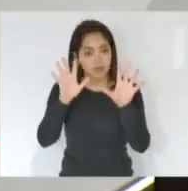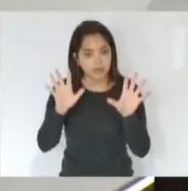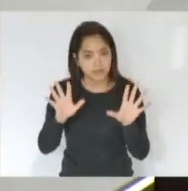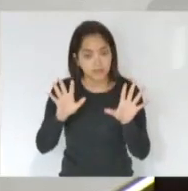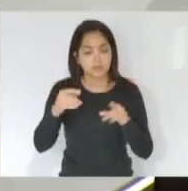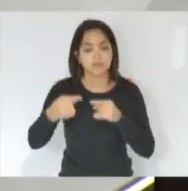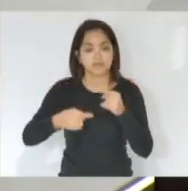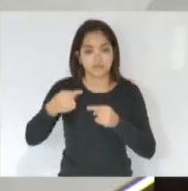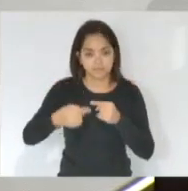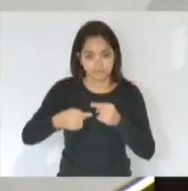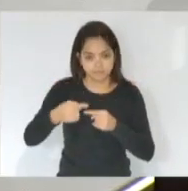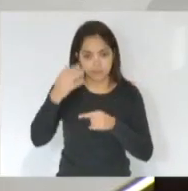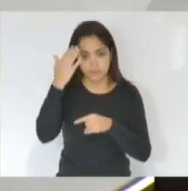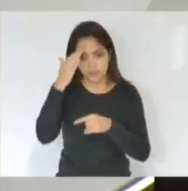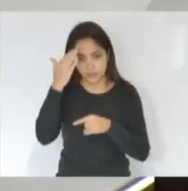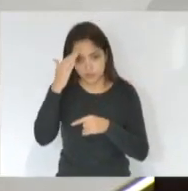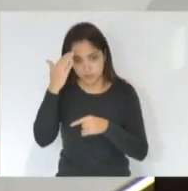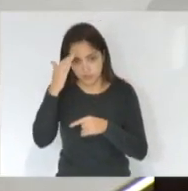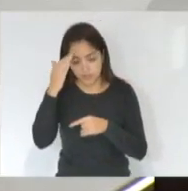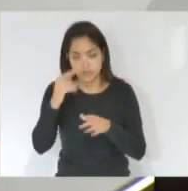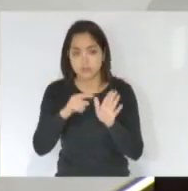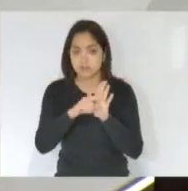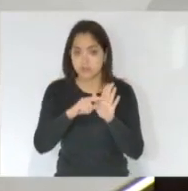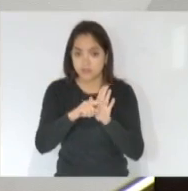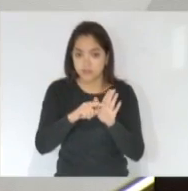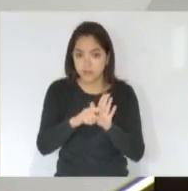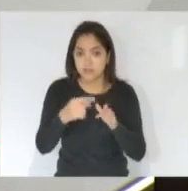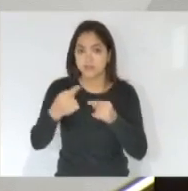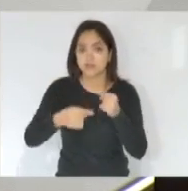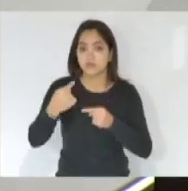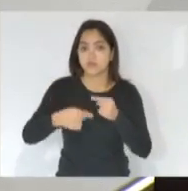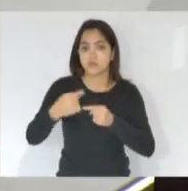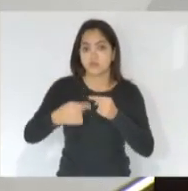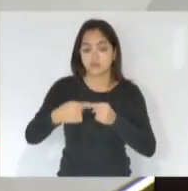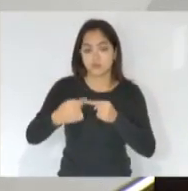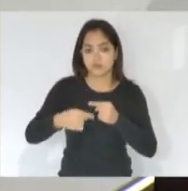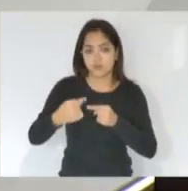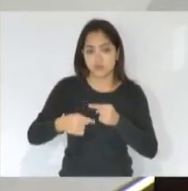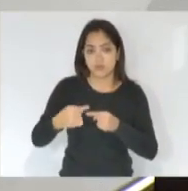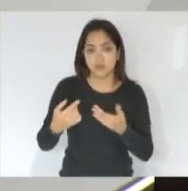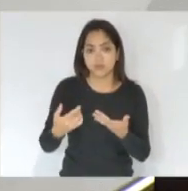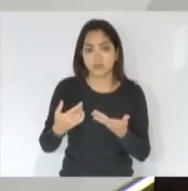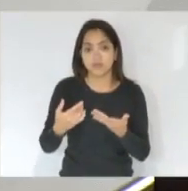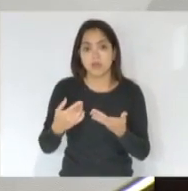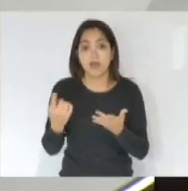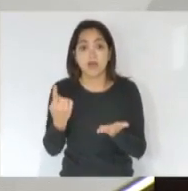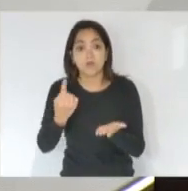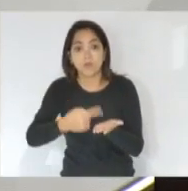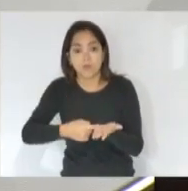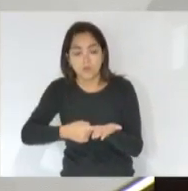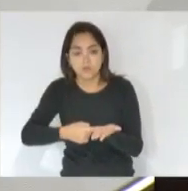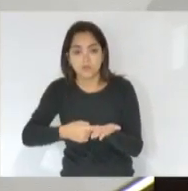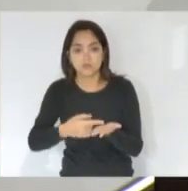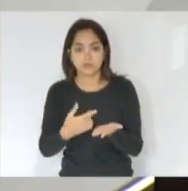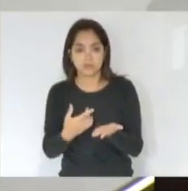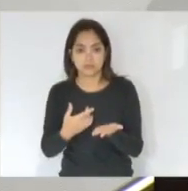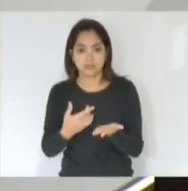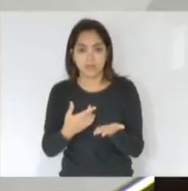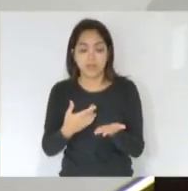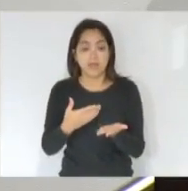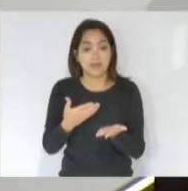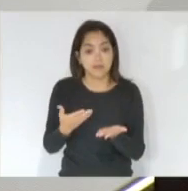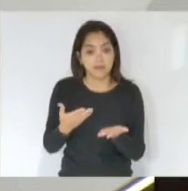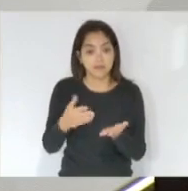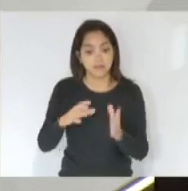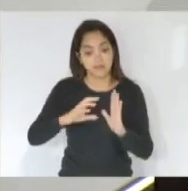entendimento para colocar números na mesa de negociações, para se achar meios para construir acordos. E é nessa linha que o nosso